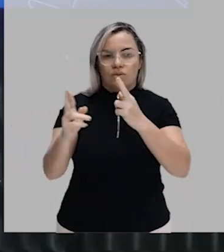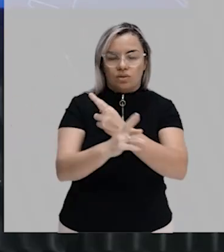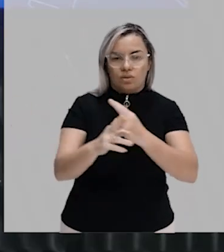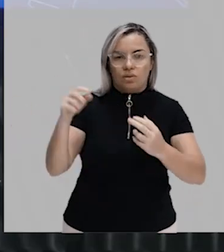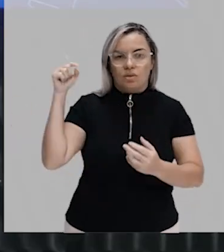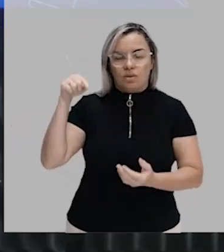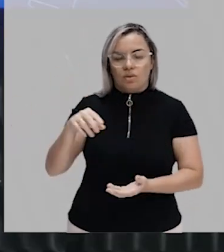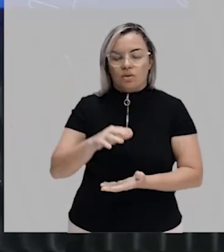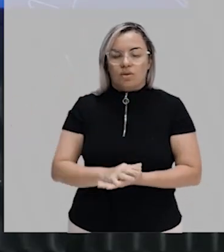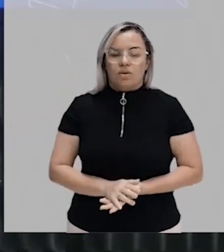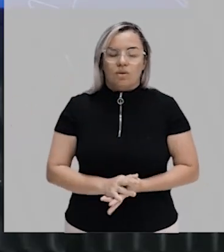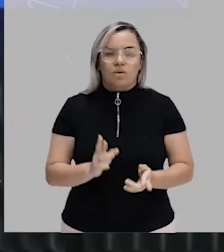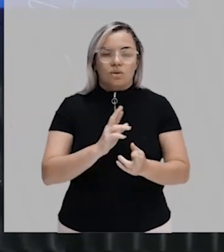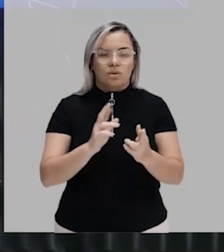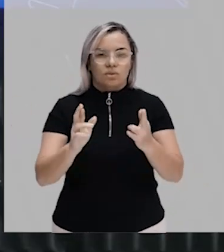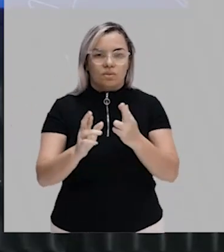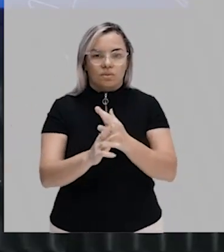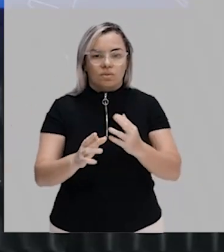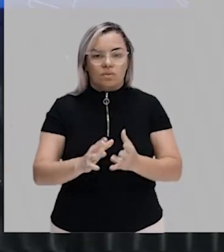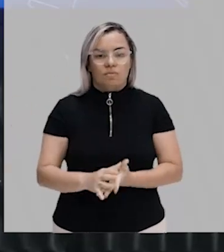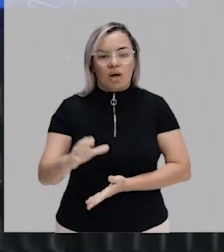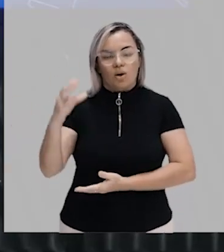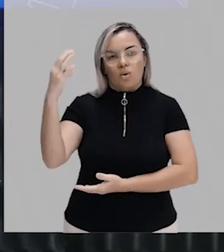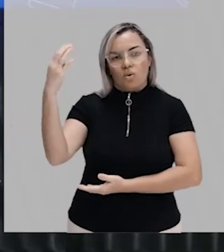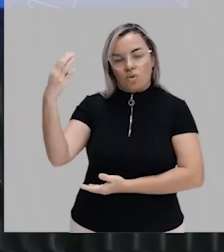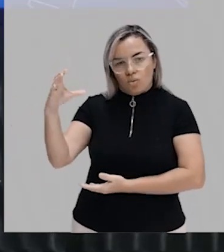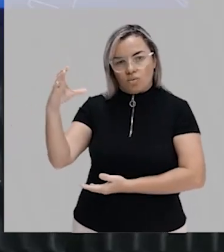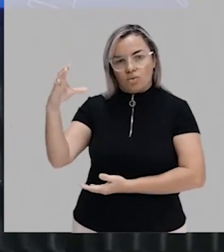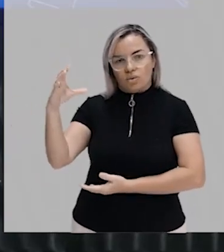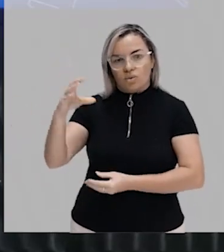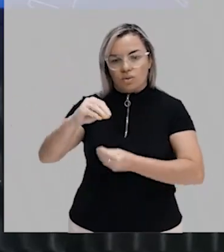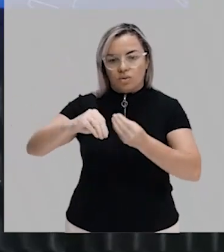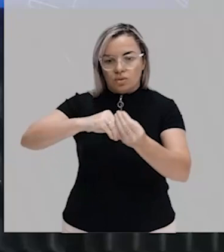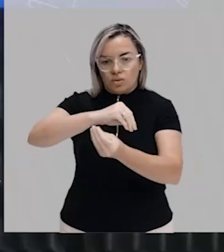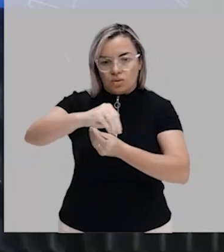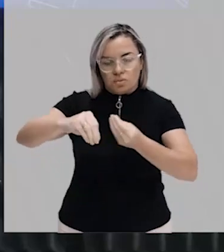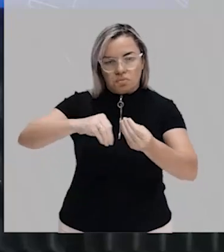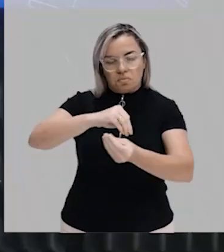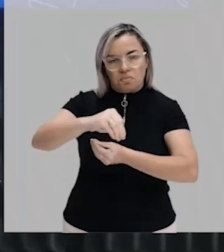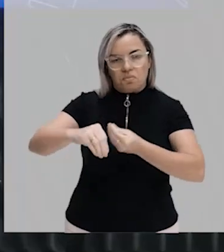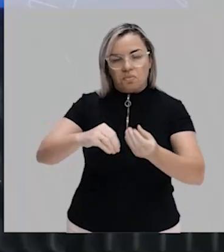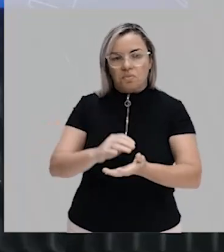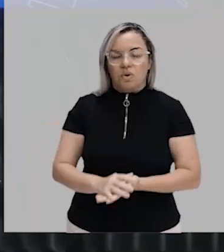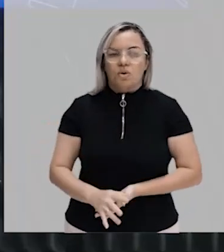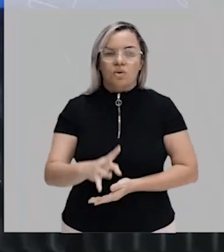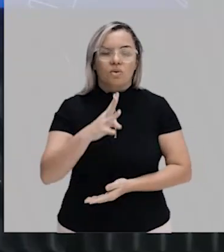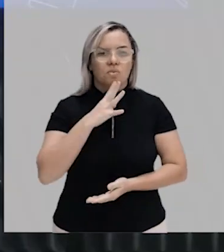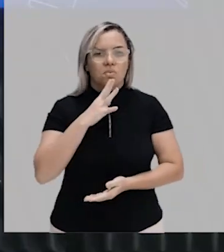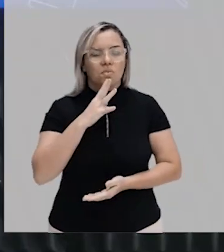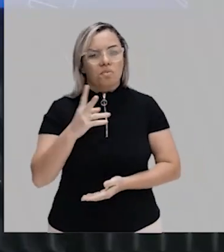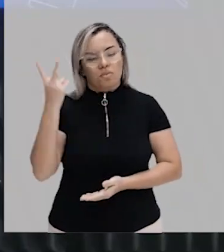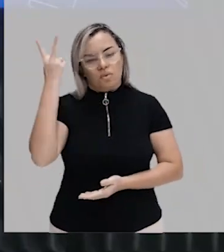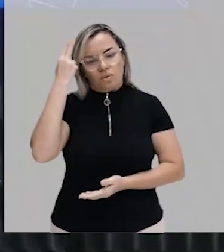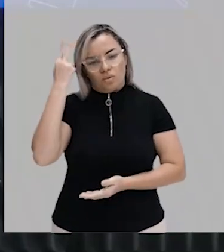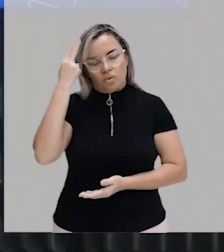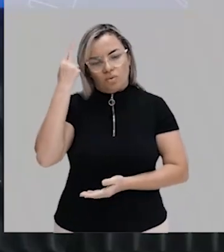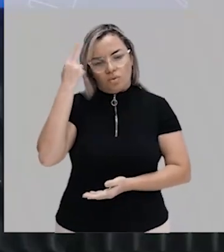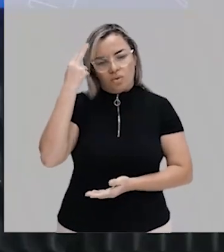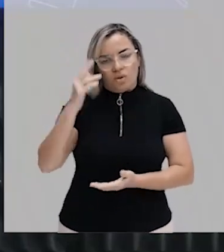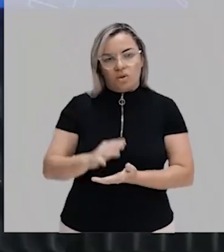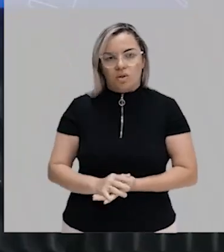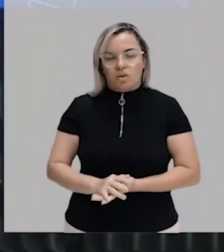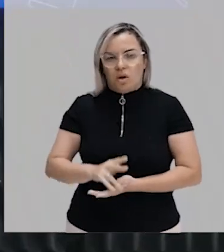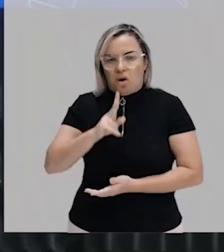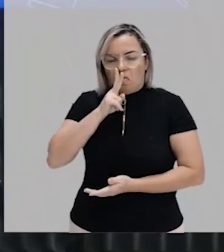vai nos dar uma concentração, certo? Popularmente, podemos dizer, o suco está